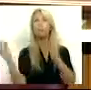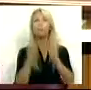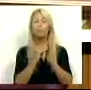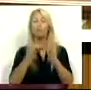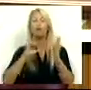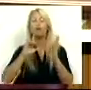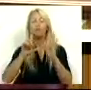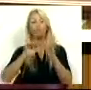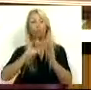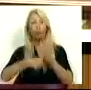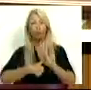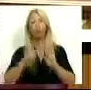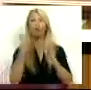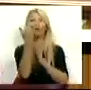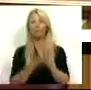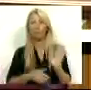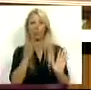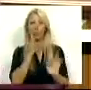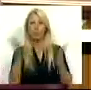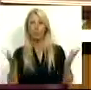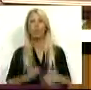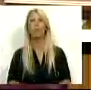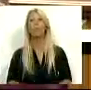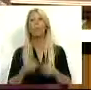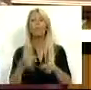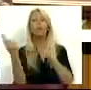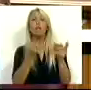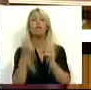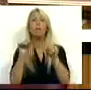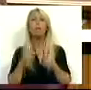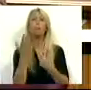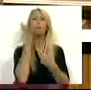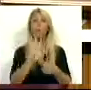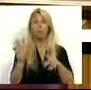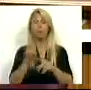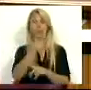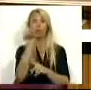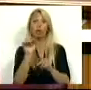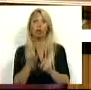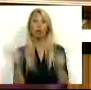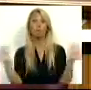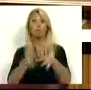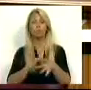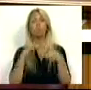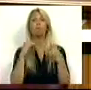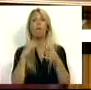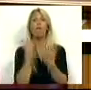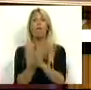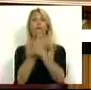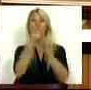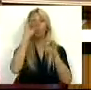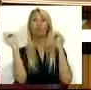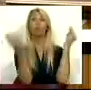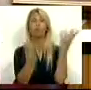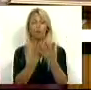perdão. Senhoras e Senhores Deputados, nós quando discutimos aqui a questão, por exemplo, dos fogos florestais, temos concluído